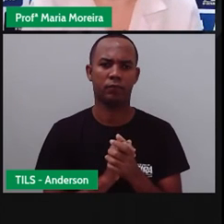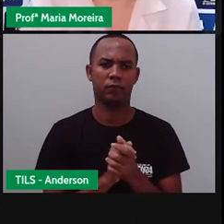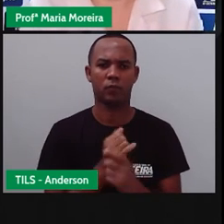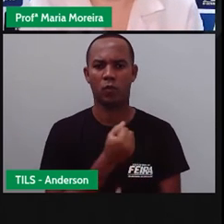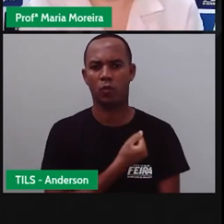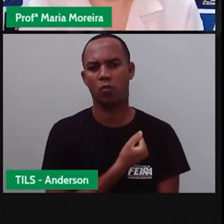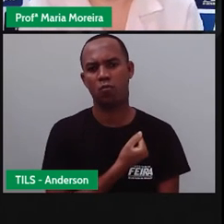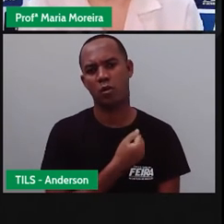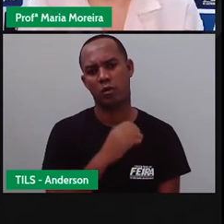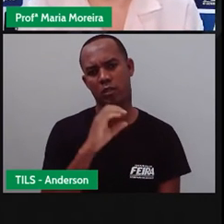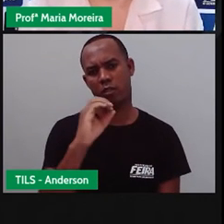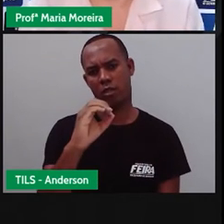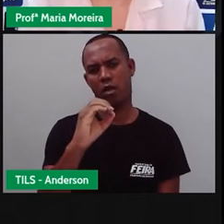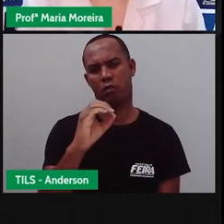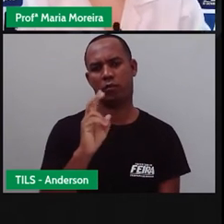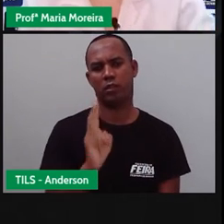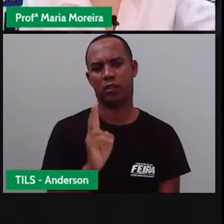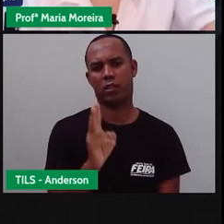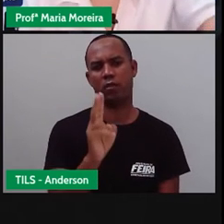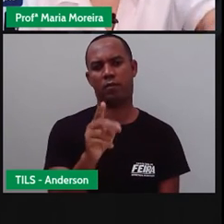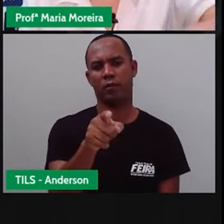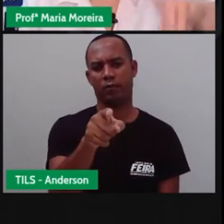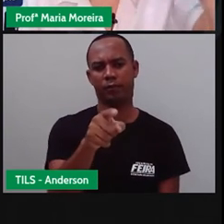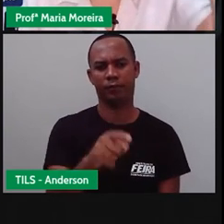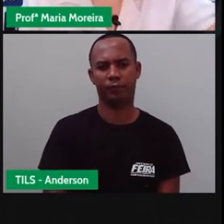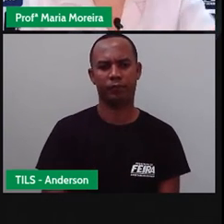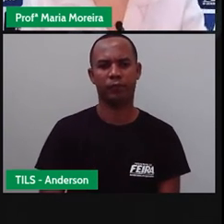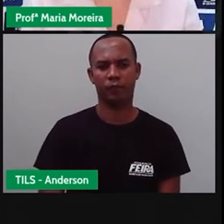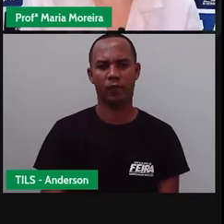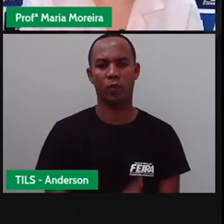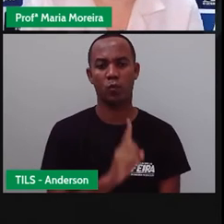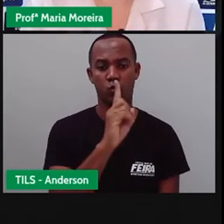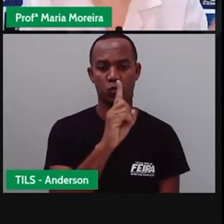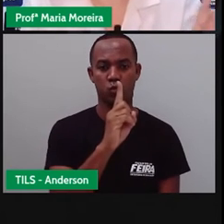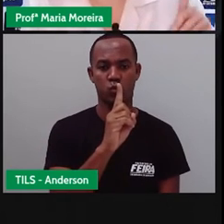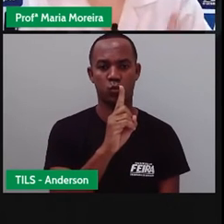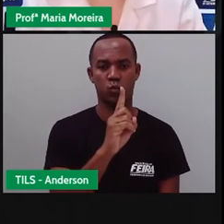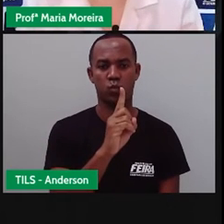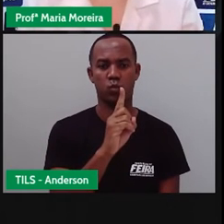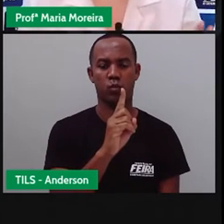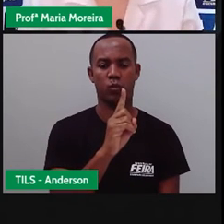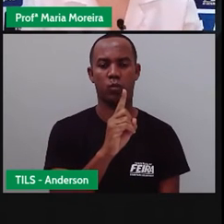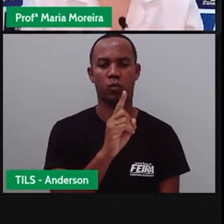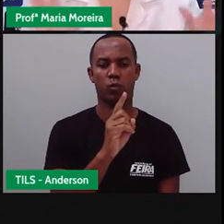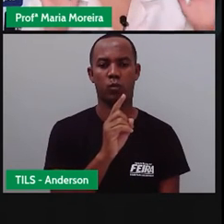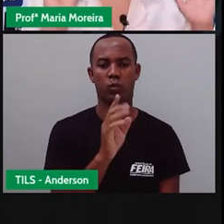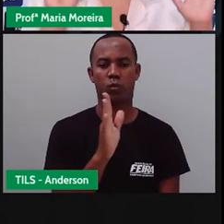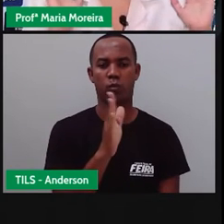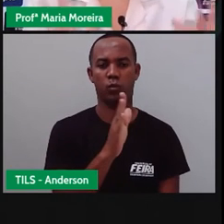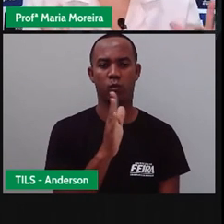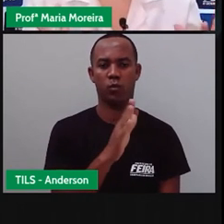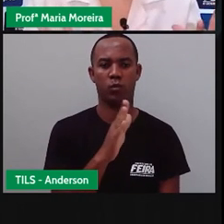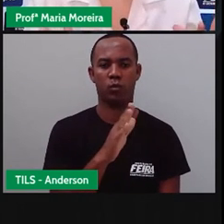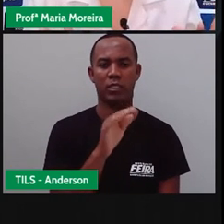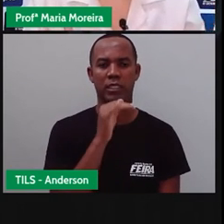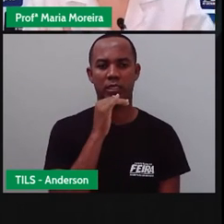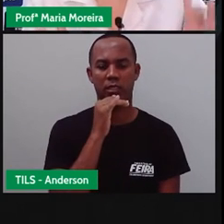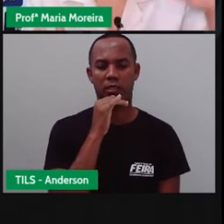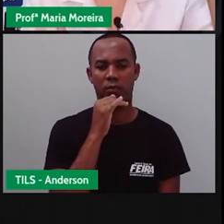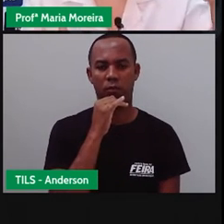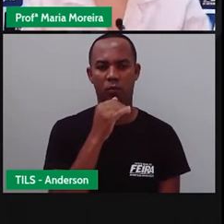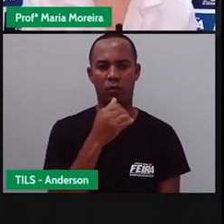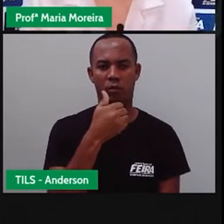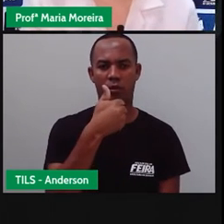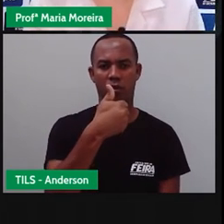isso o número 10 fica aqui tá E aí não é um porque um porque olha eu tive o que 10